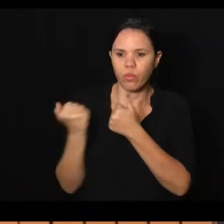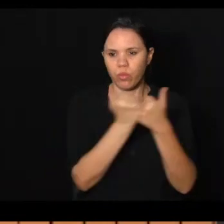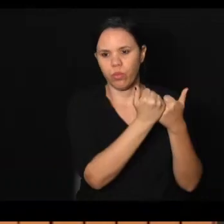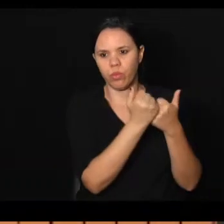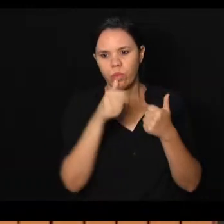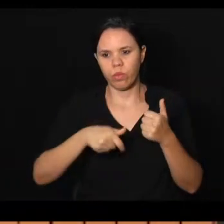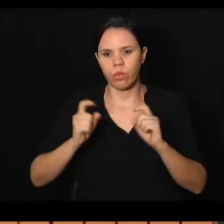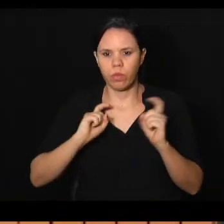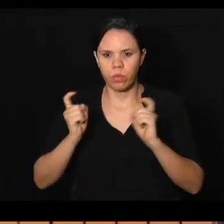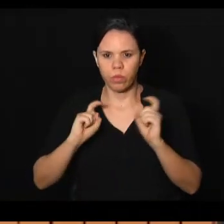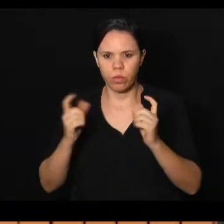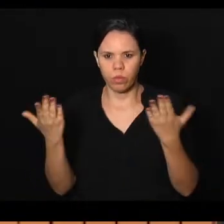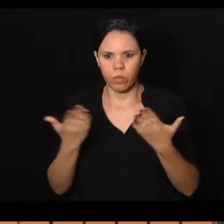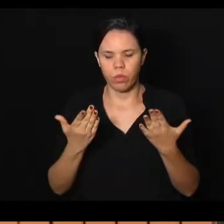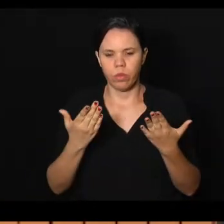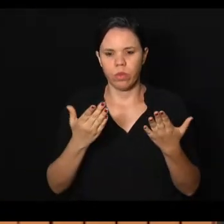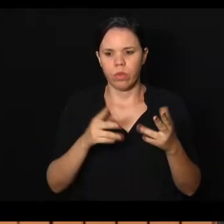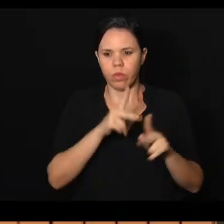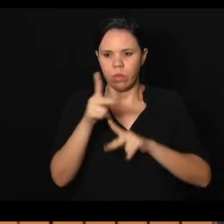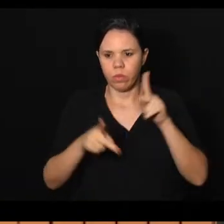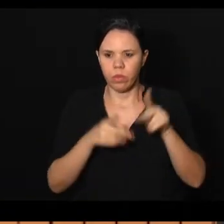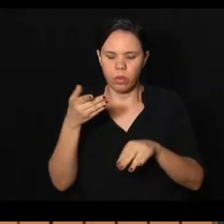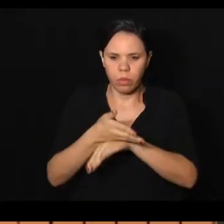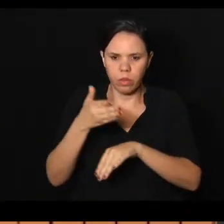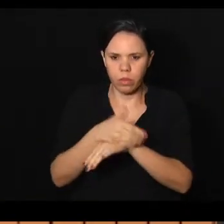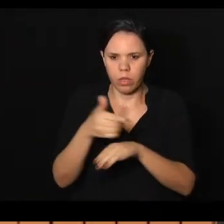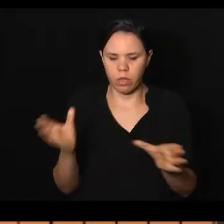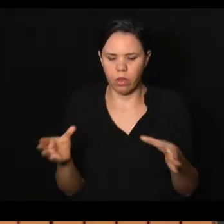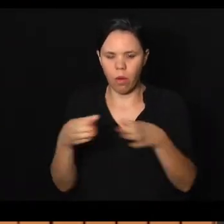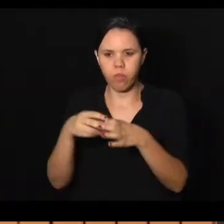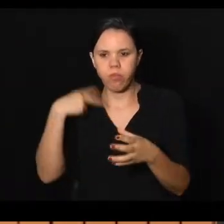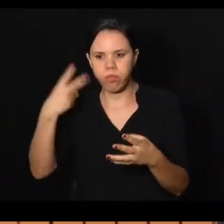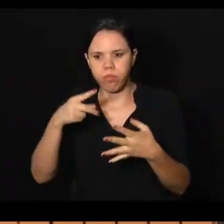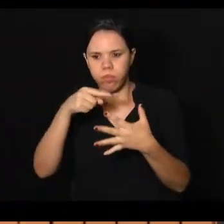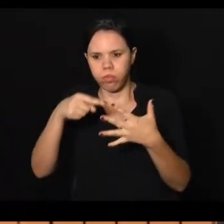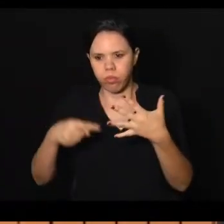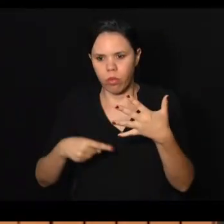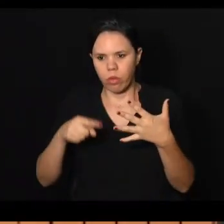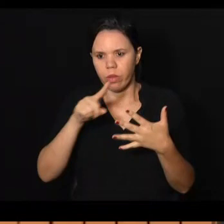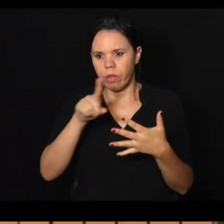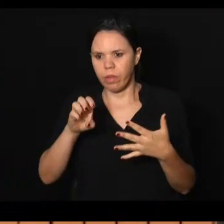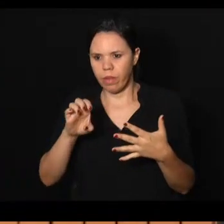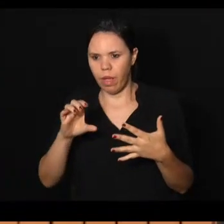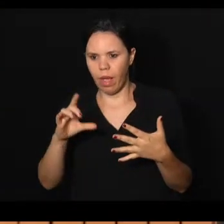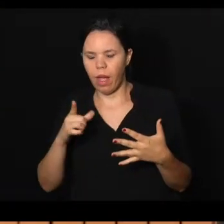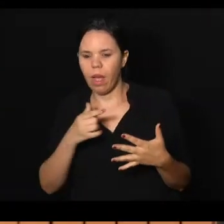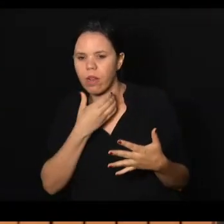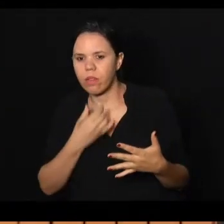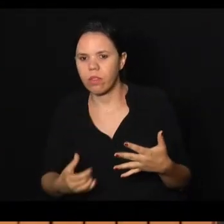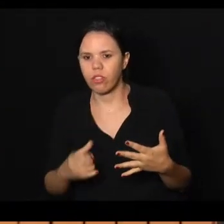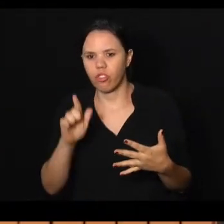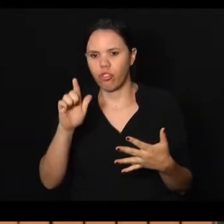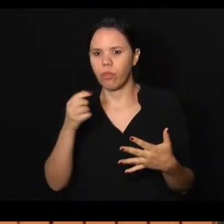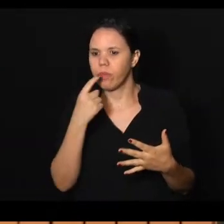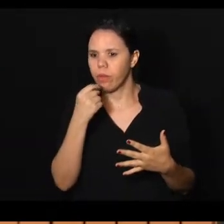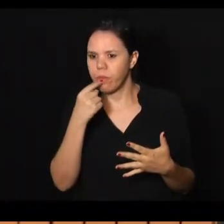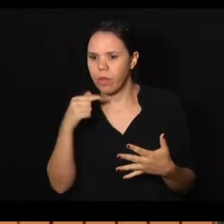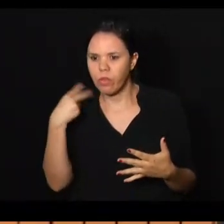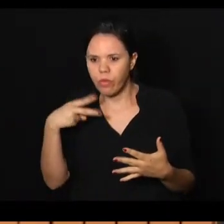essa reunião. E os membros da nossa comissão são os vereadores Zé Carlos, Gilberto